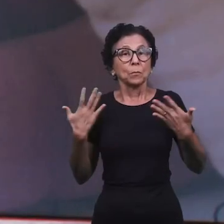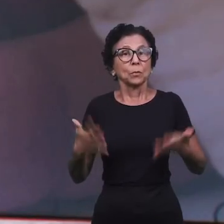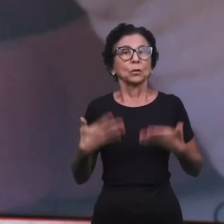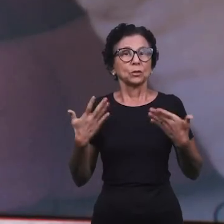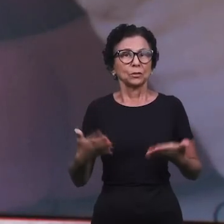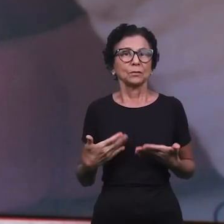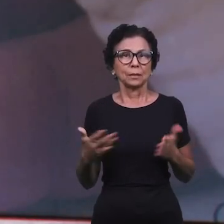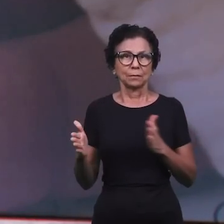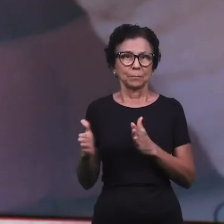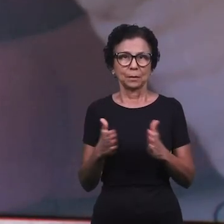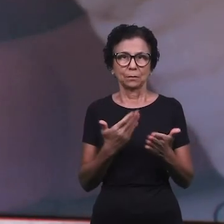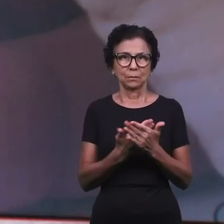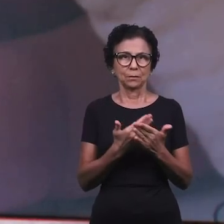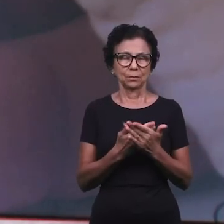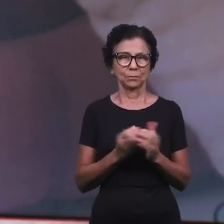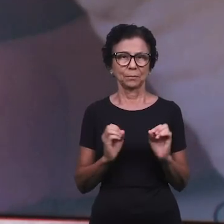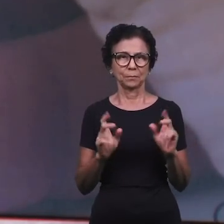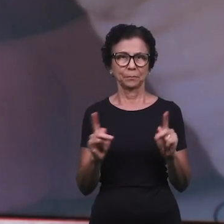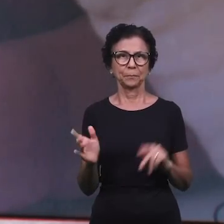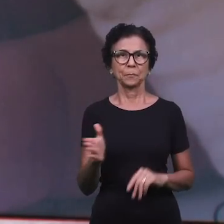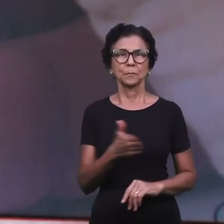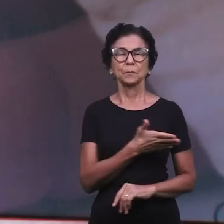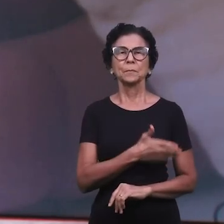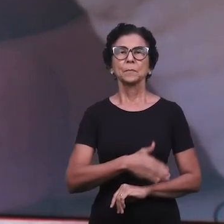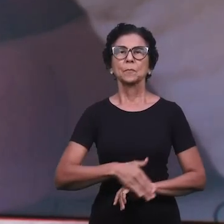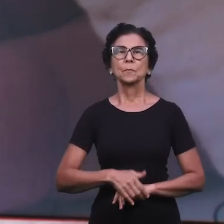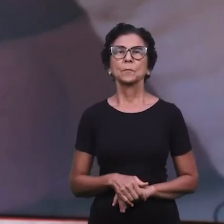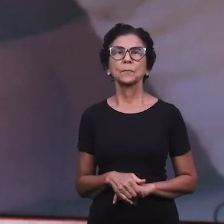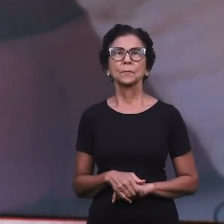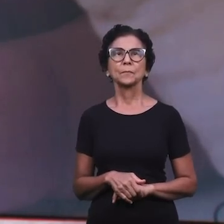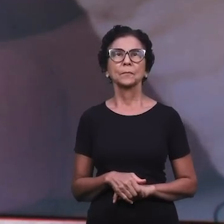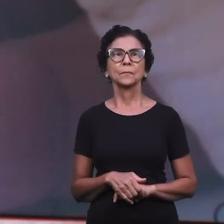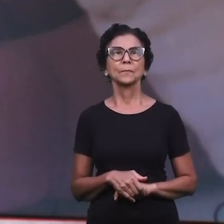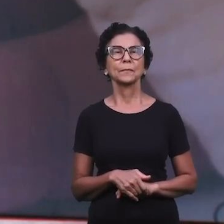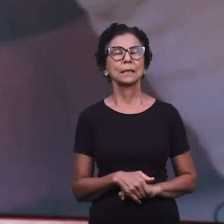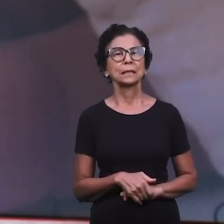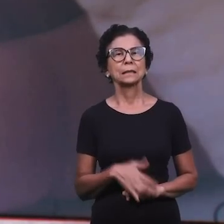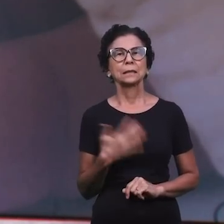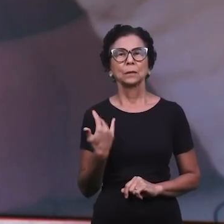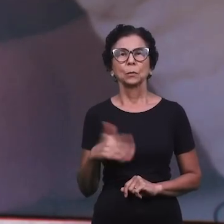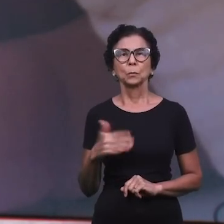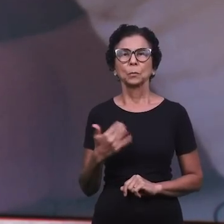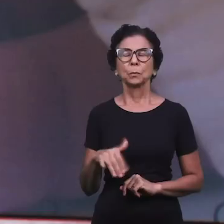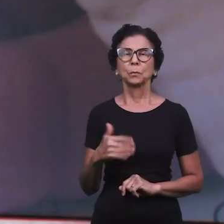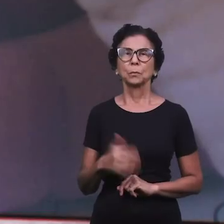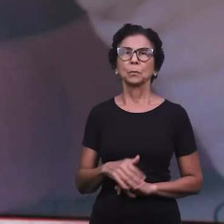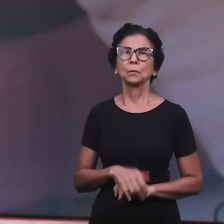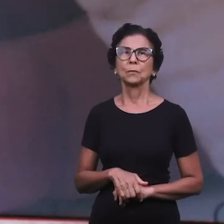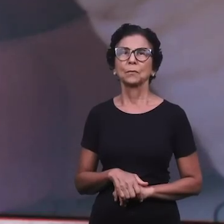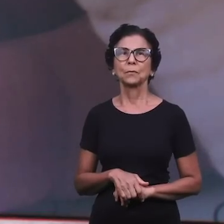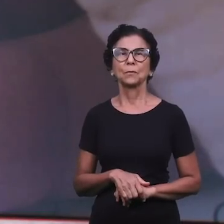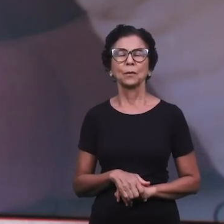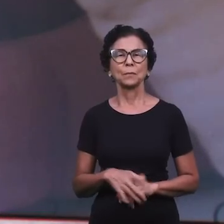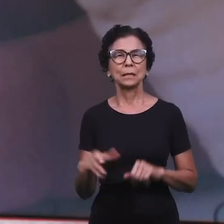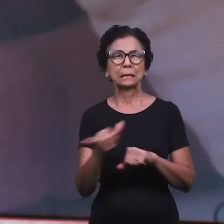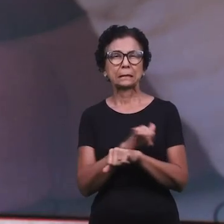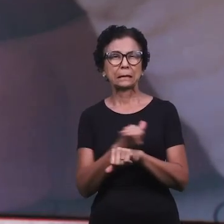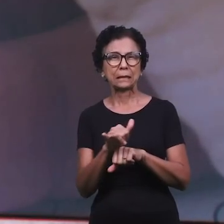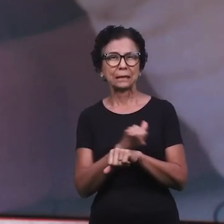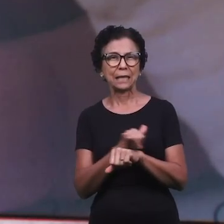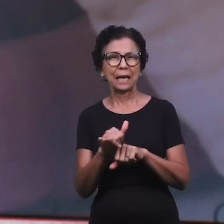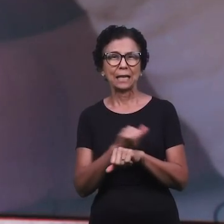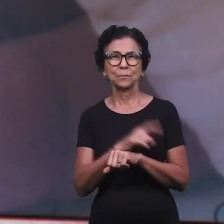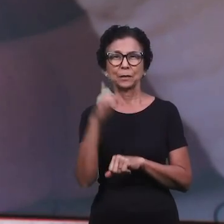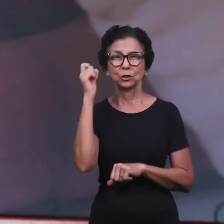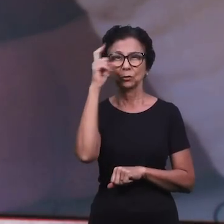motivado durante essa jornada, tudo bem? Superação de obstáculos, né? Desenvolvimento de estratégias para vencer as